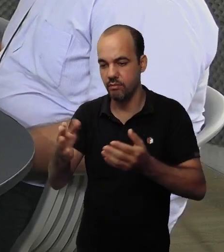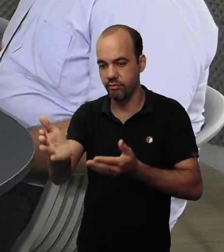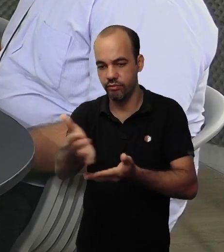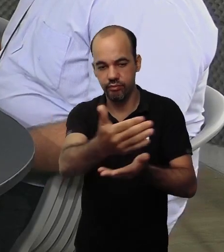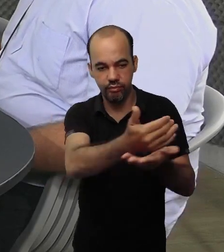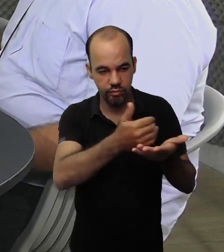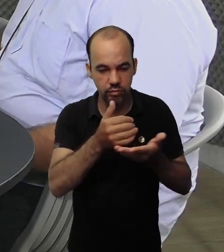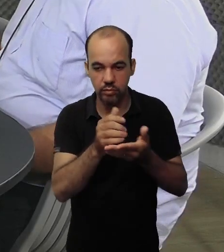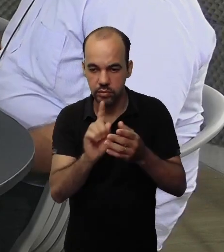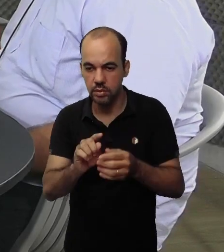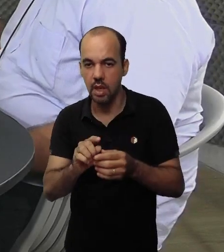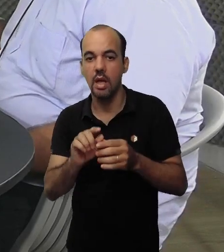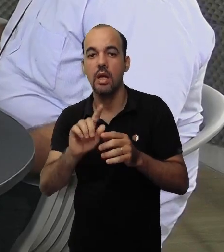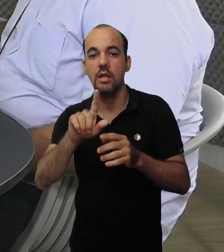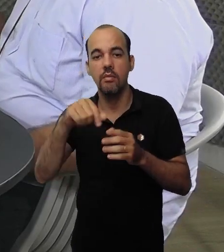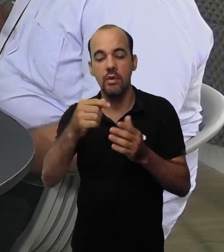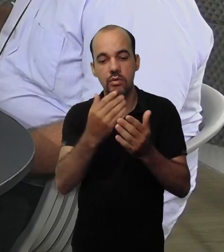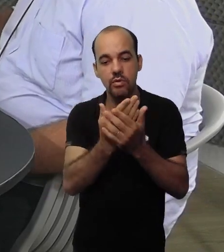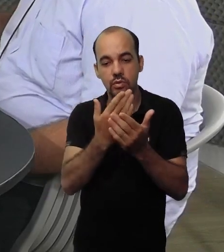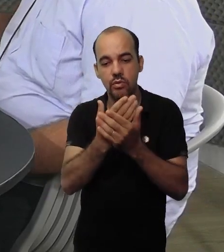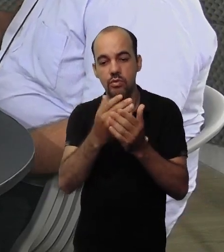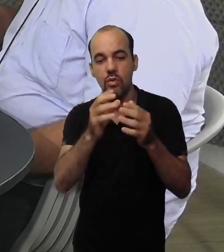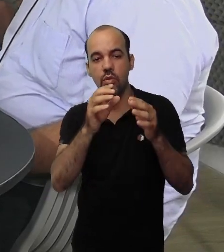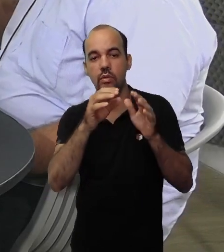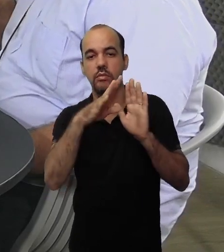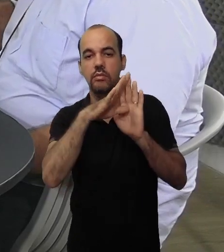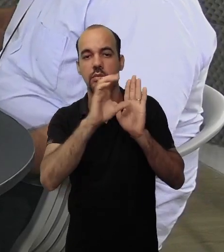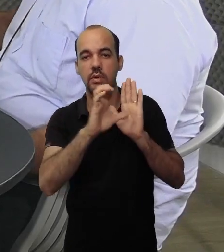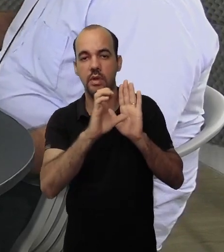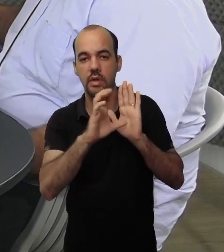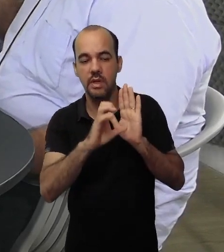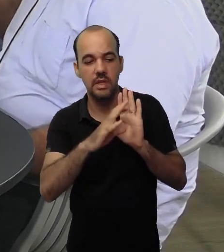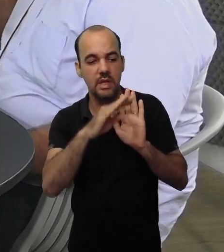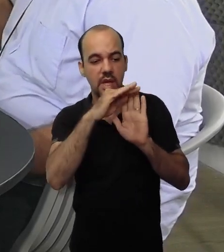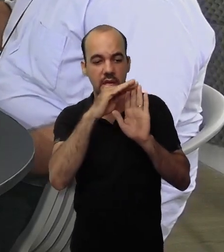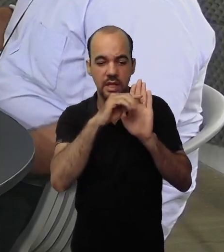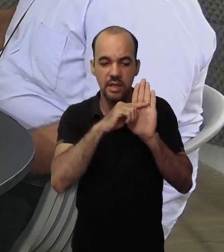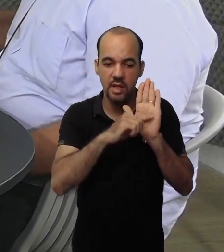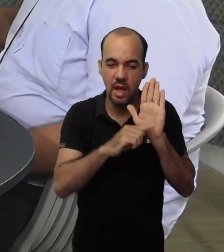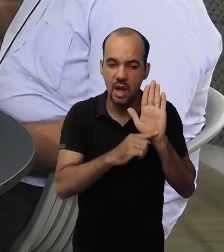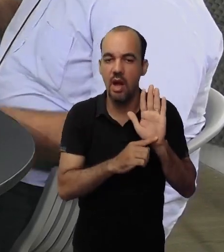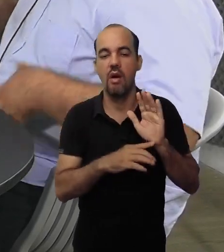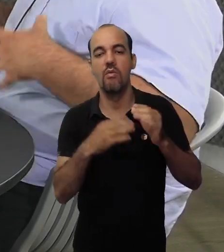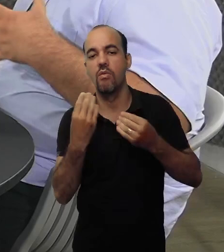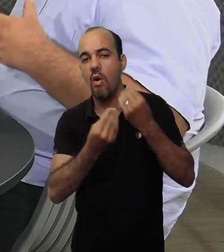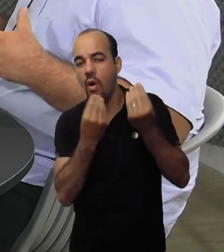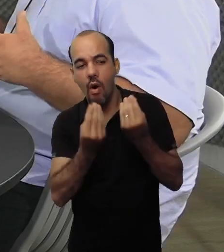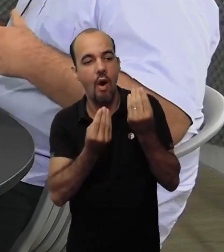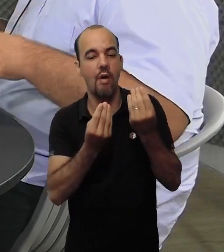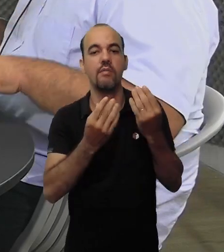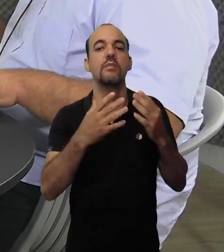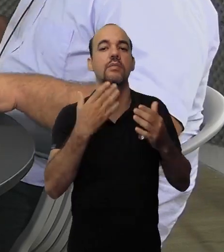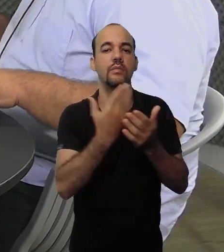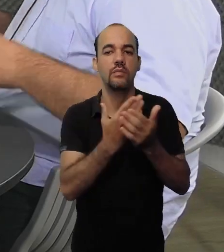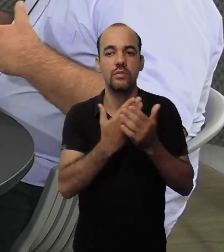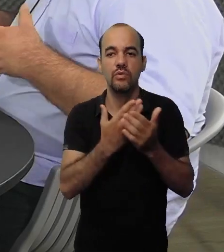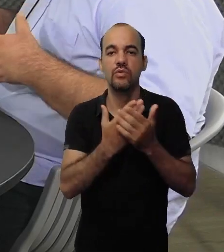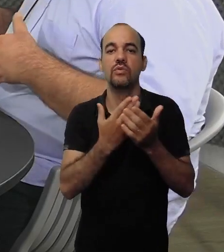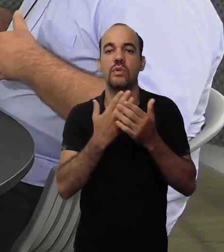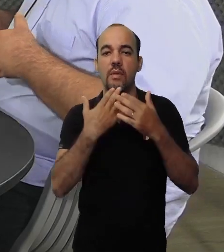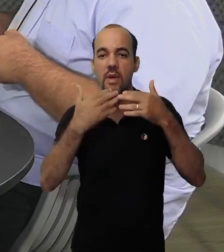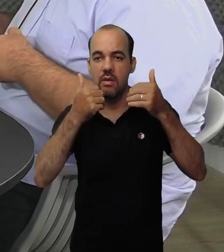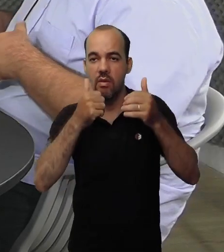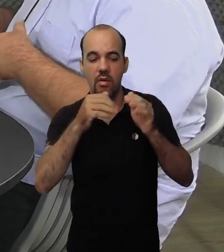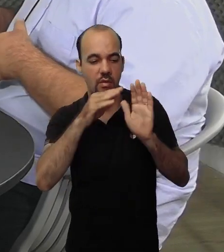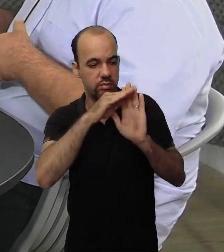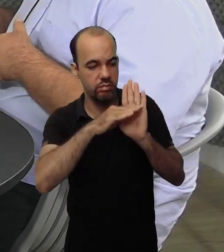para estudar mais detalhadamente os editais, os programas, as formas, fazer... a gente tem um pensamento de